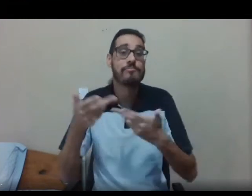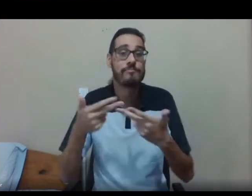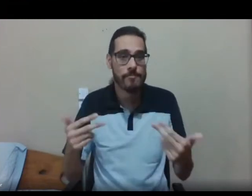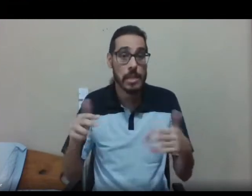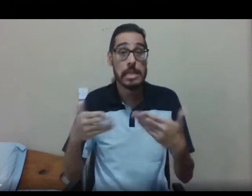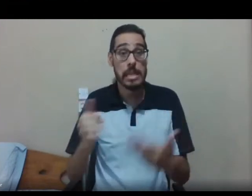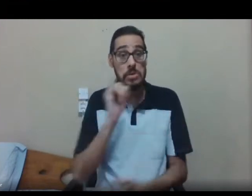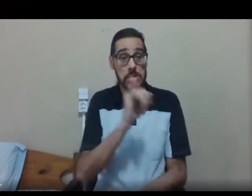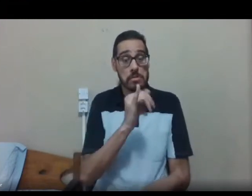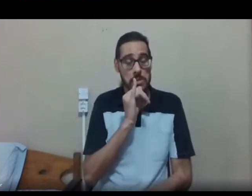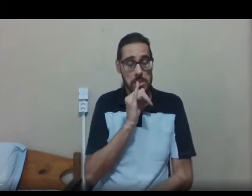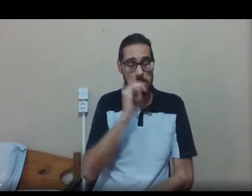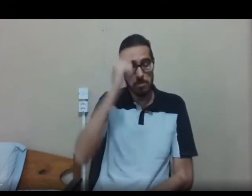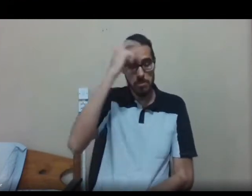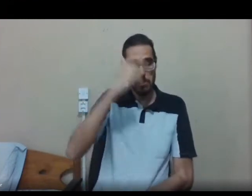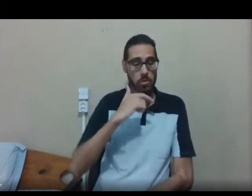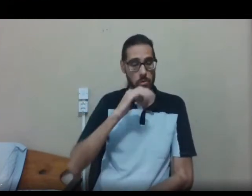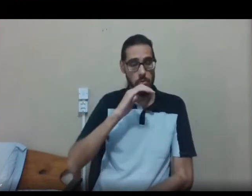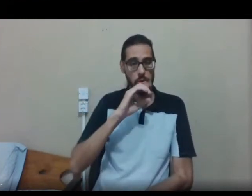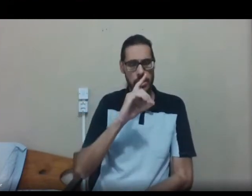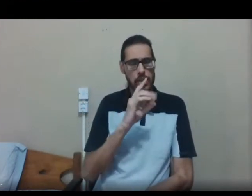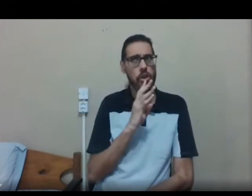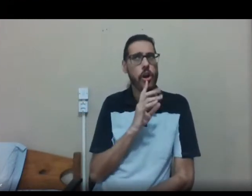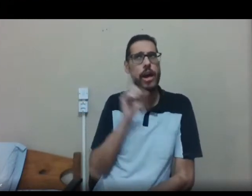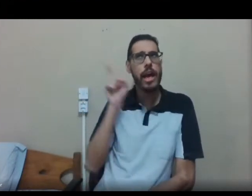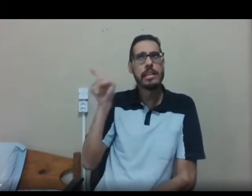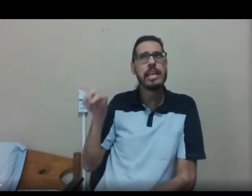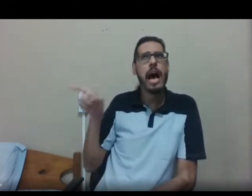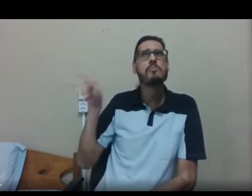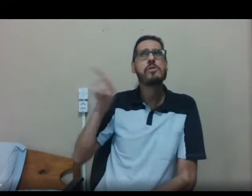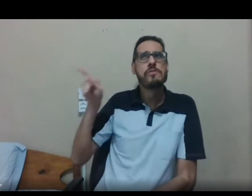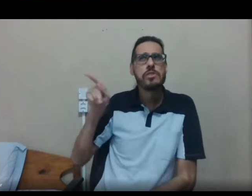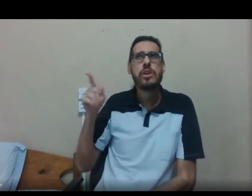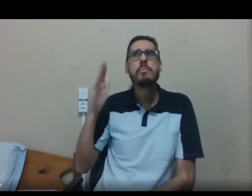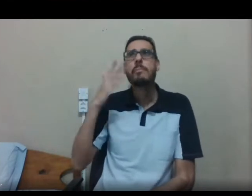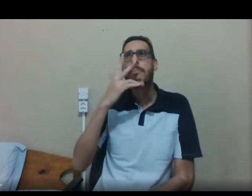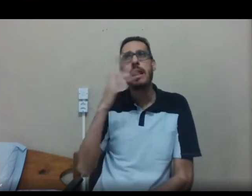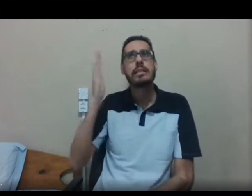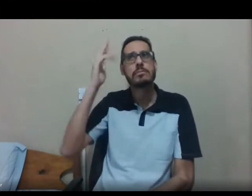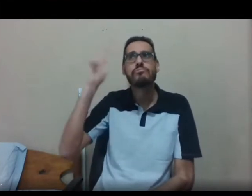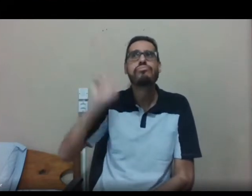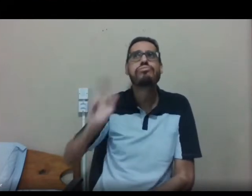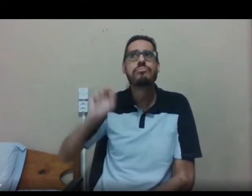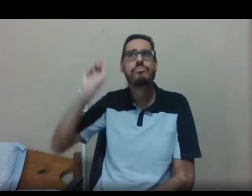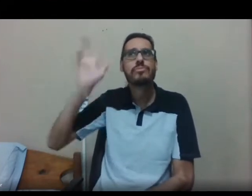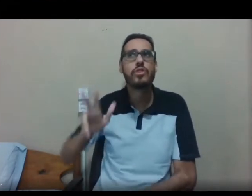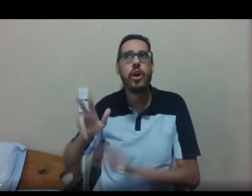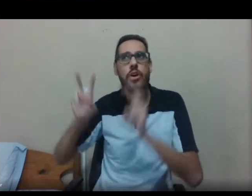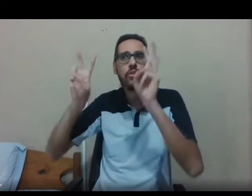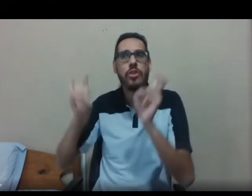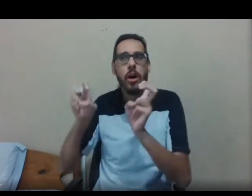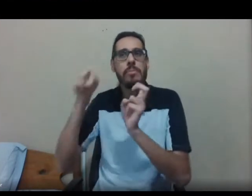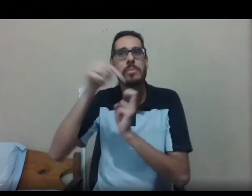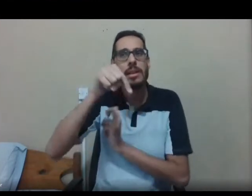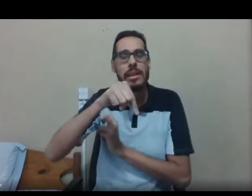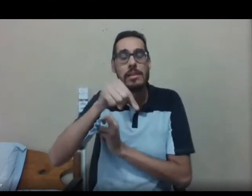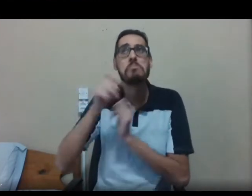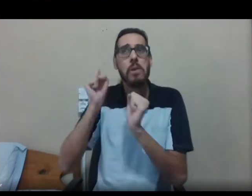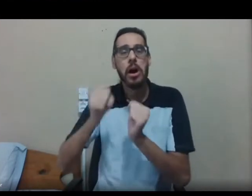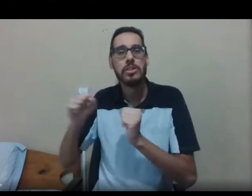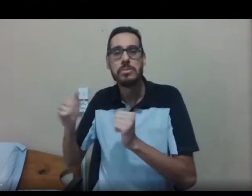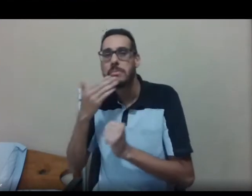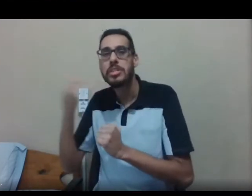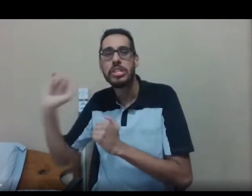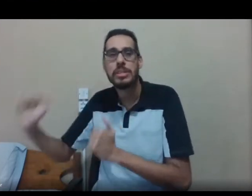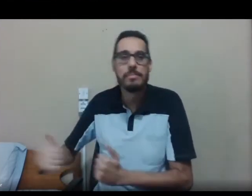um ensino no novo formato, e que esses conhecimentos, eles precisam ser valorizados e socializados também com